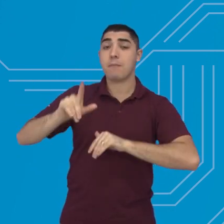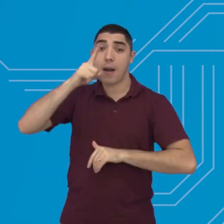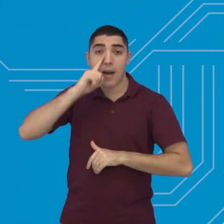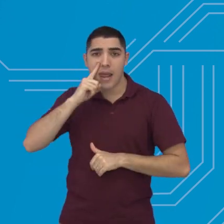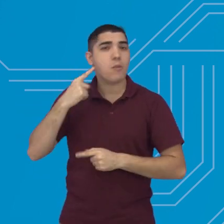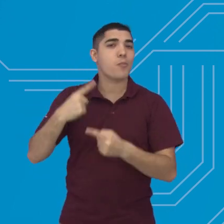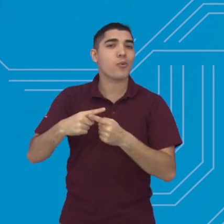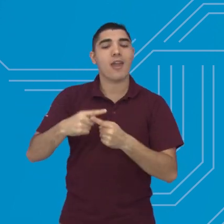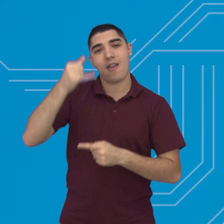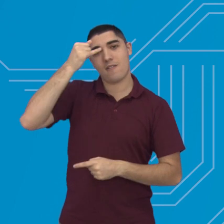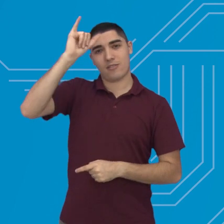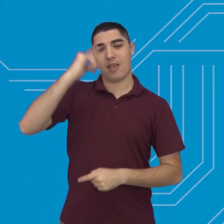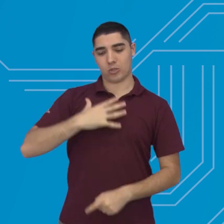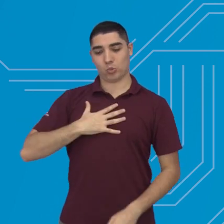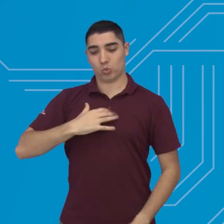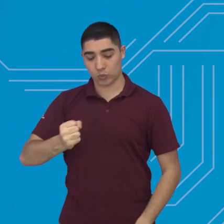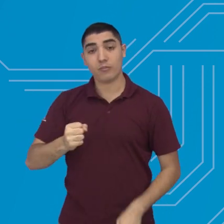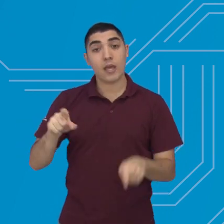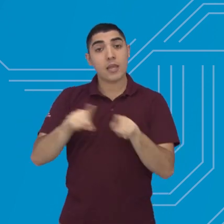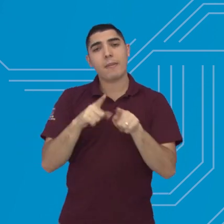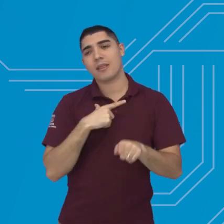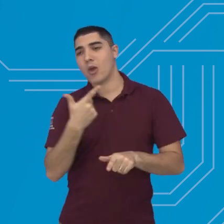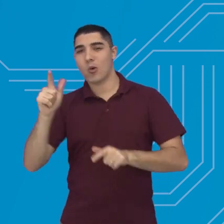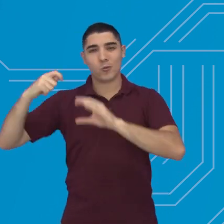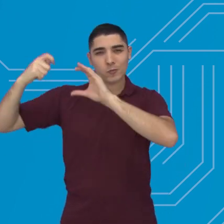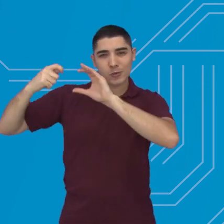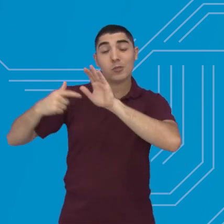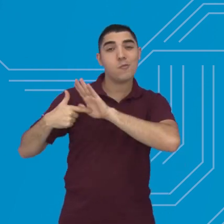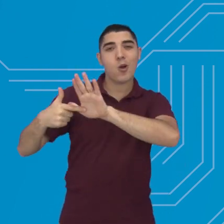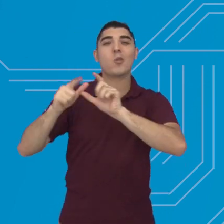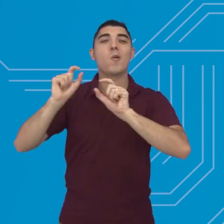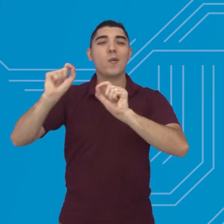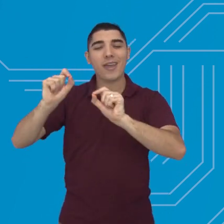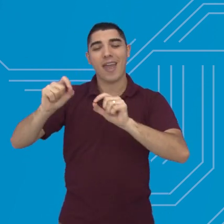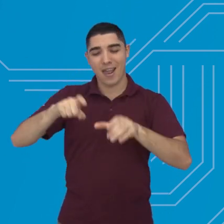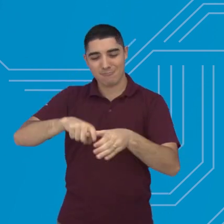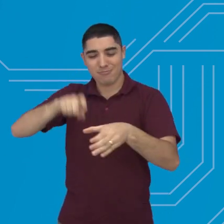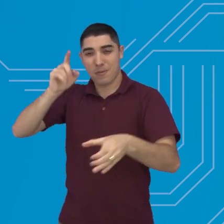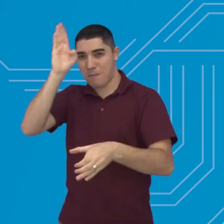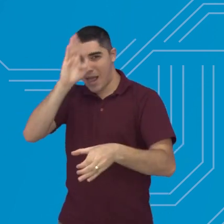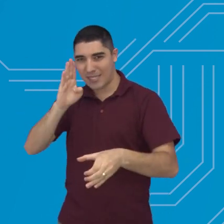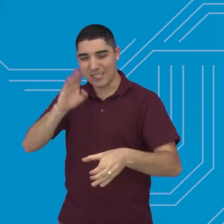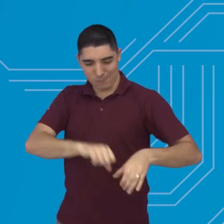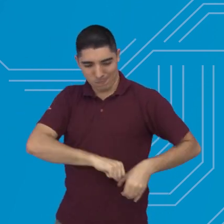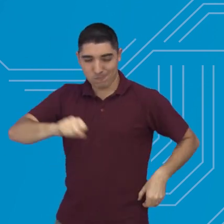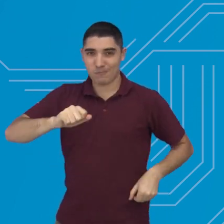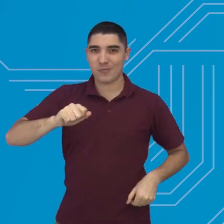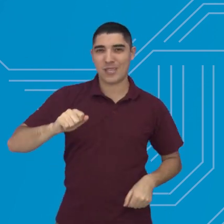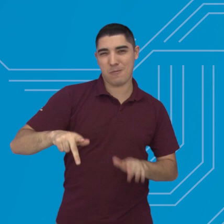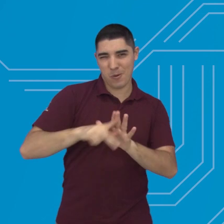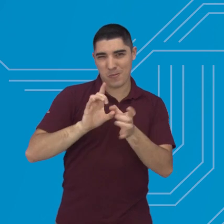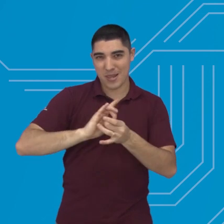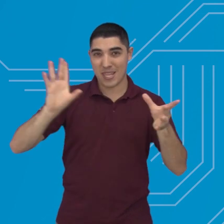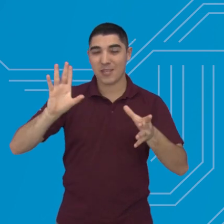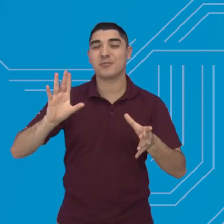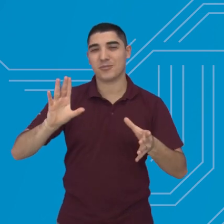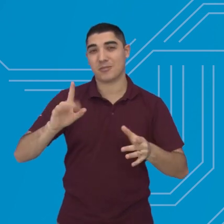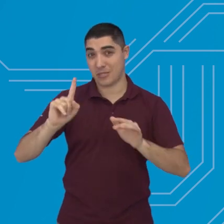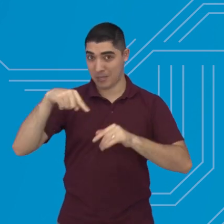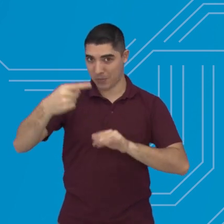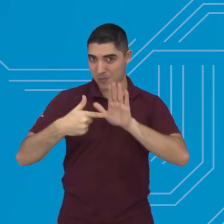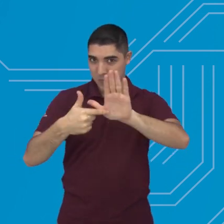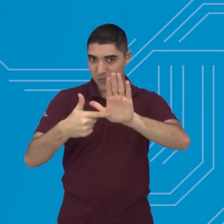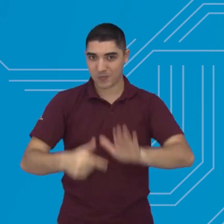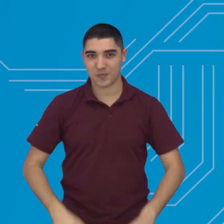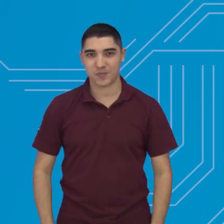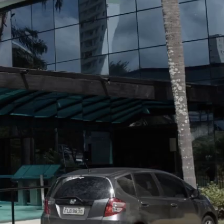na prevenção do suicídio. Ainda tem nossa série de matérias especiais sobre a independência. 7 de setembro foi na quinta. Já já a